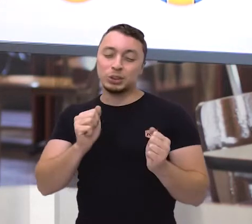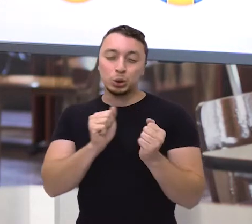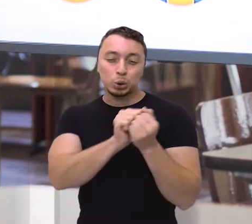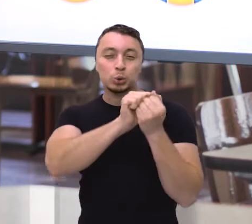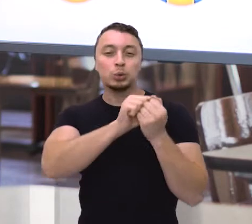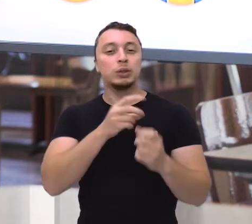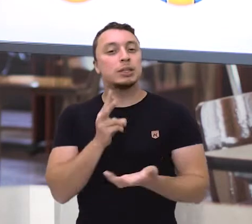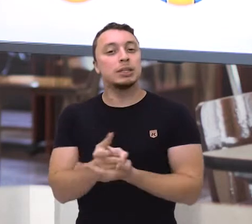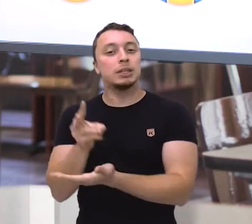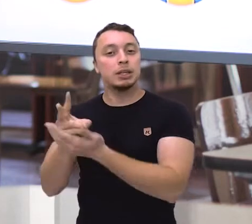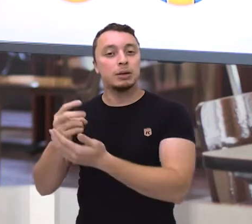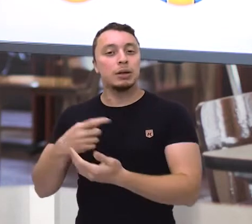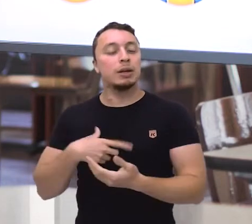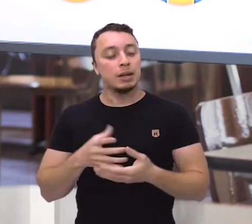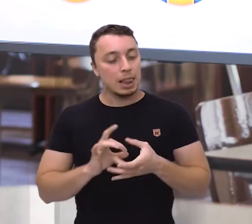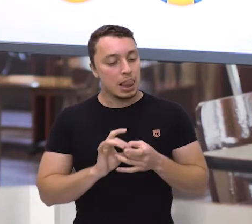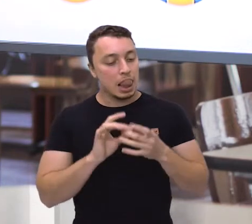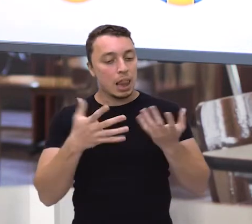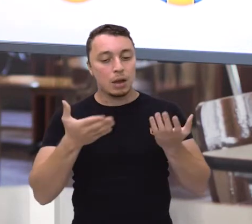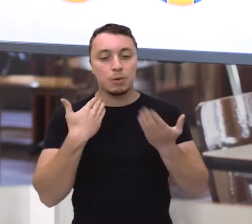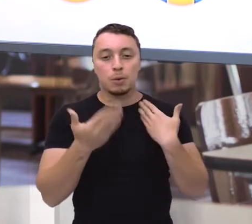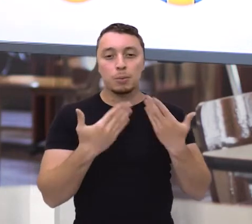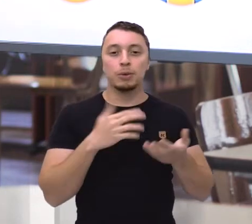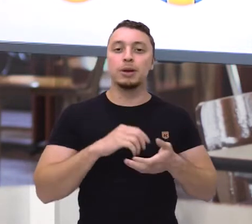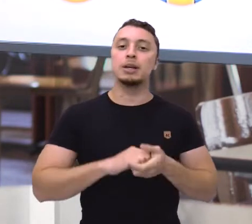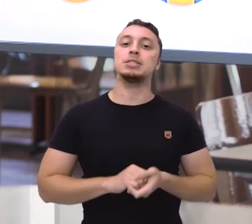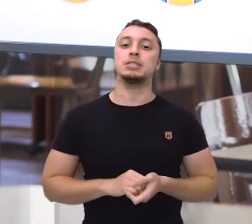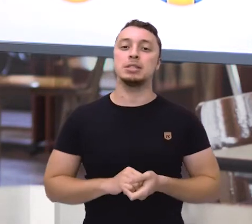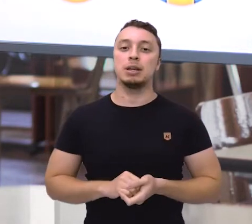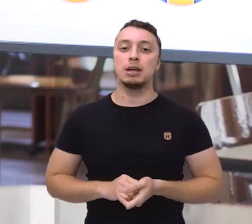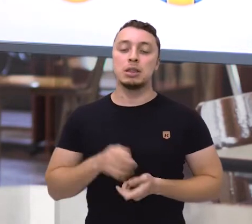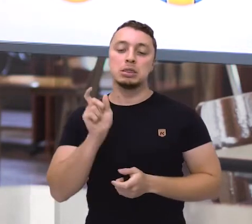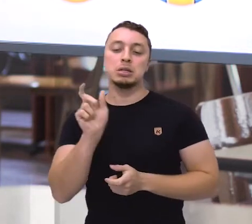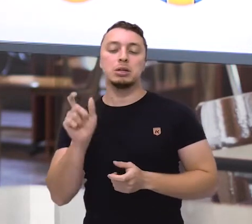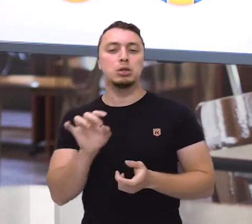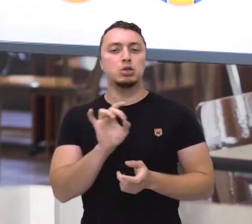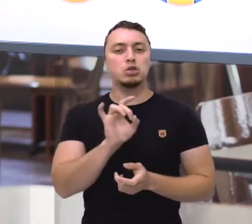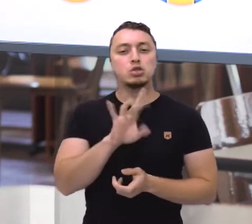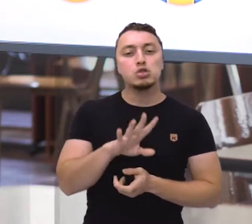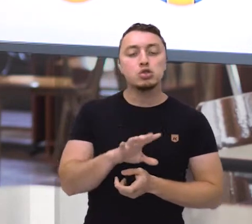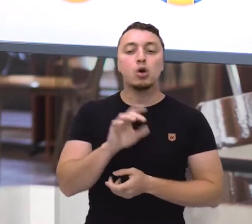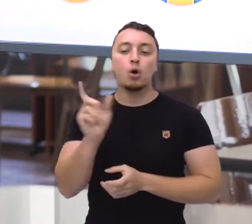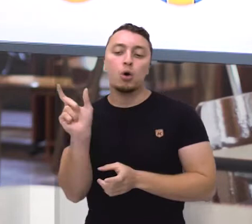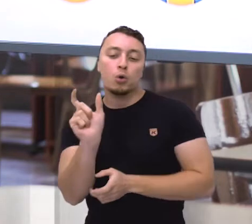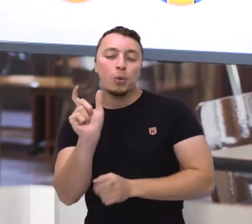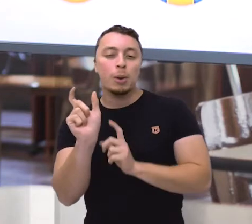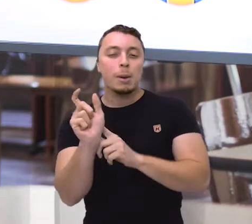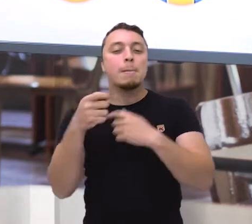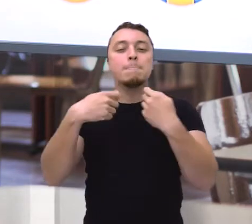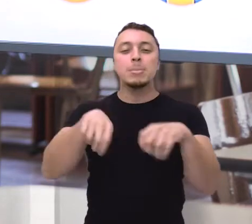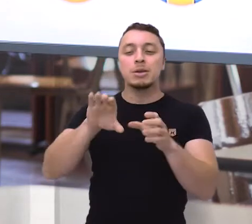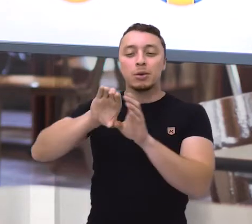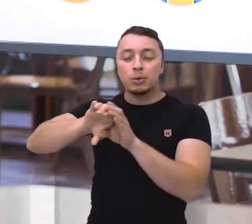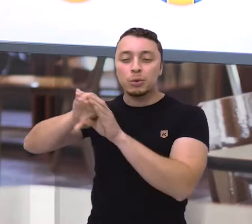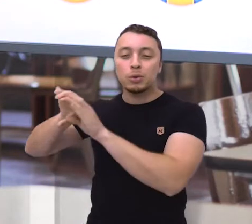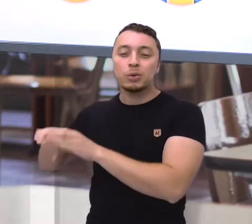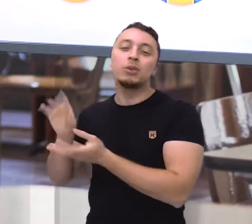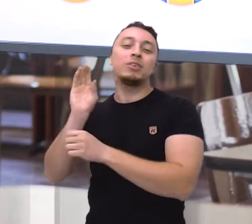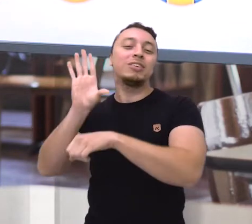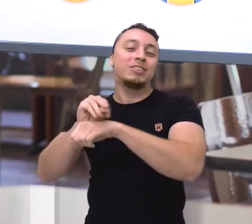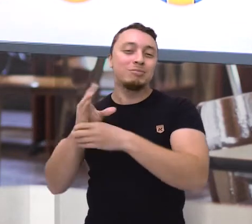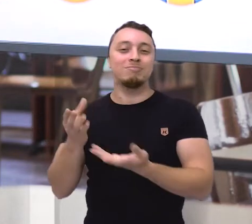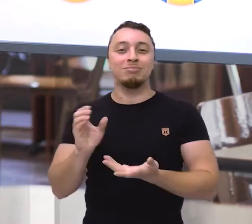essa liberdade desse tipo de linguagem. E ao invés de colocarmos uma palavra, a gente substitui por uma figura, por um